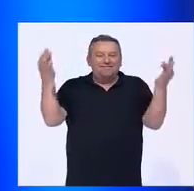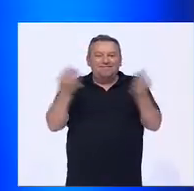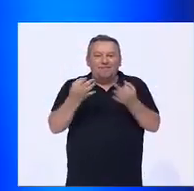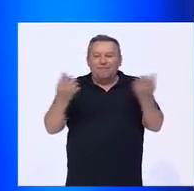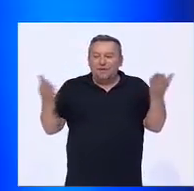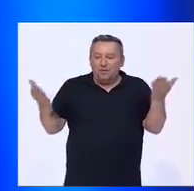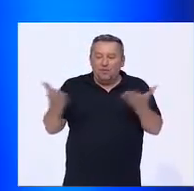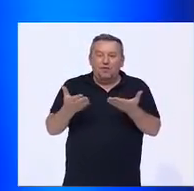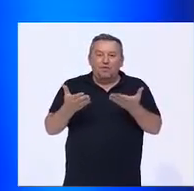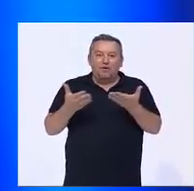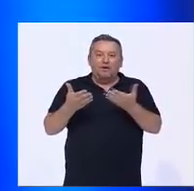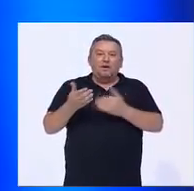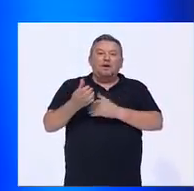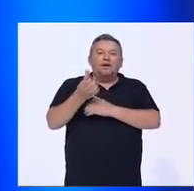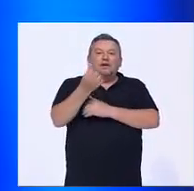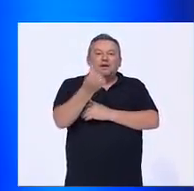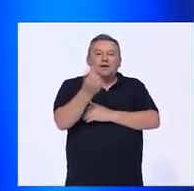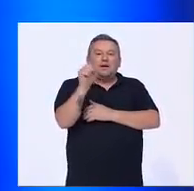Mauro,